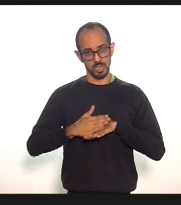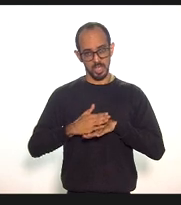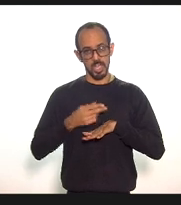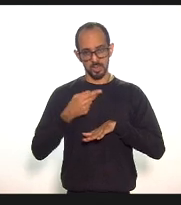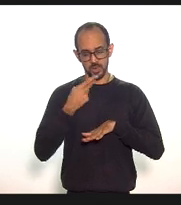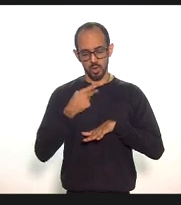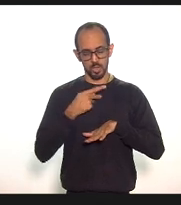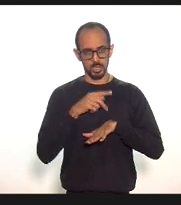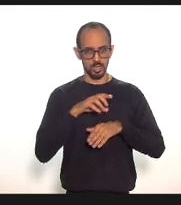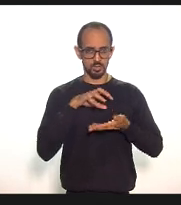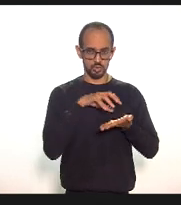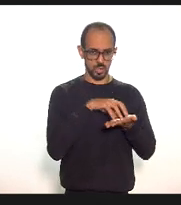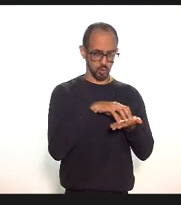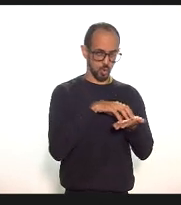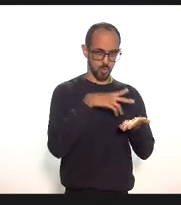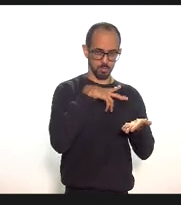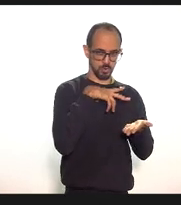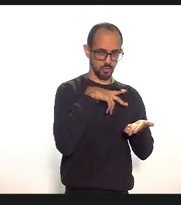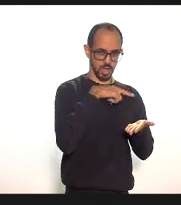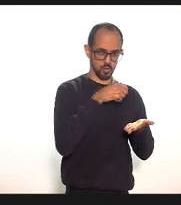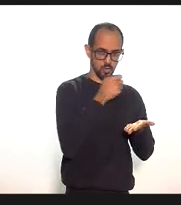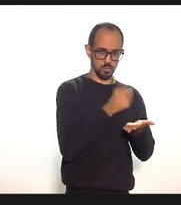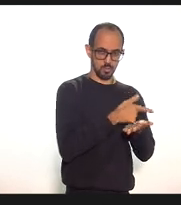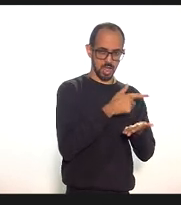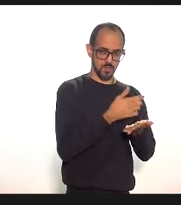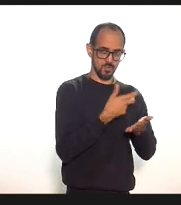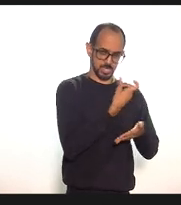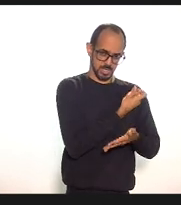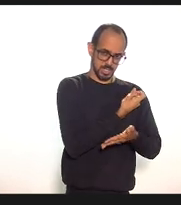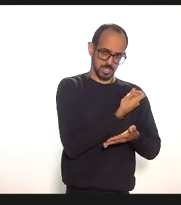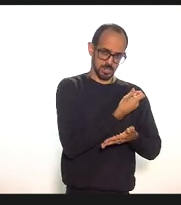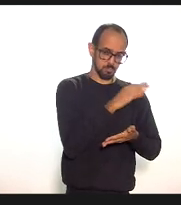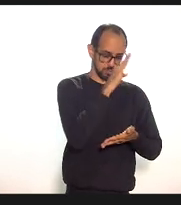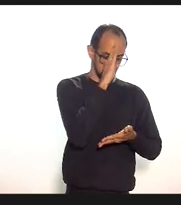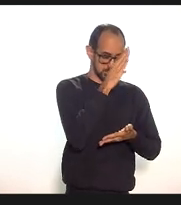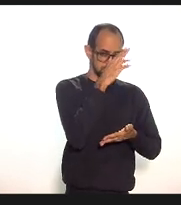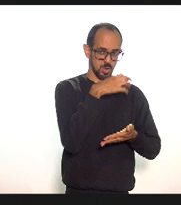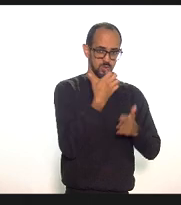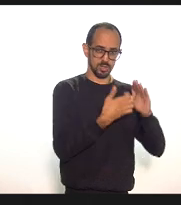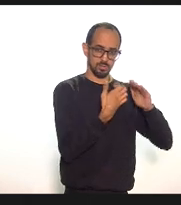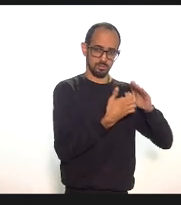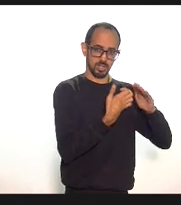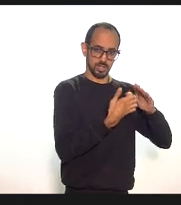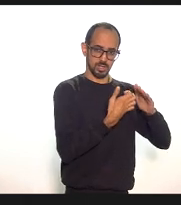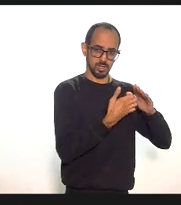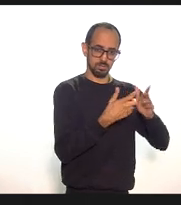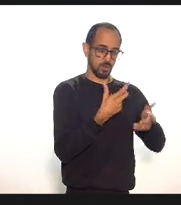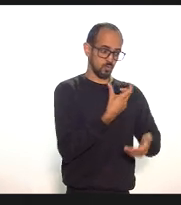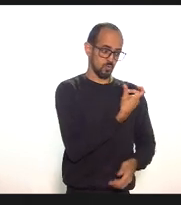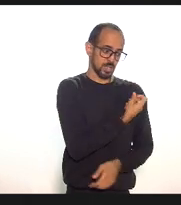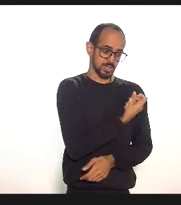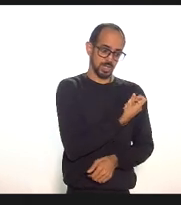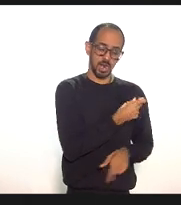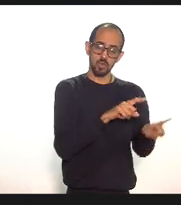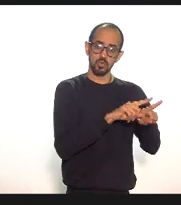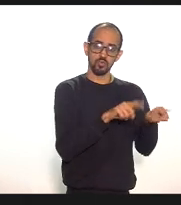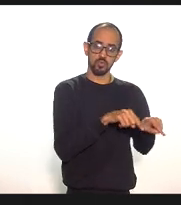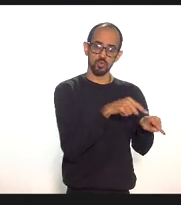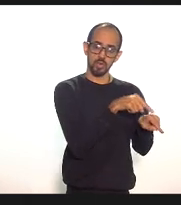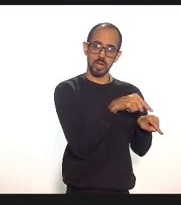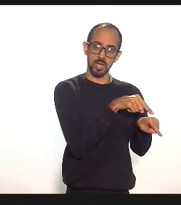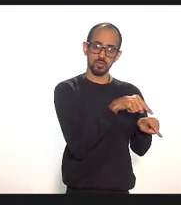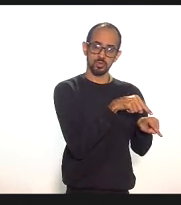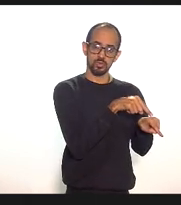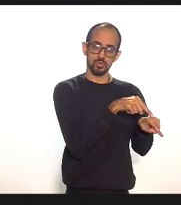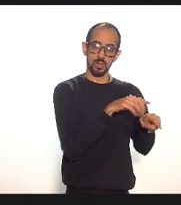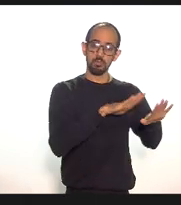vacina, principalmente as empresas privadas, para vacinar seus trabalhadores. No